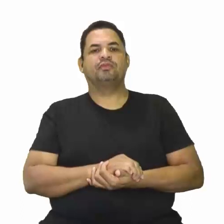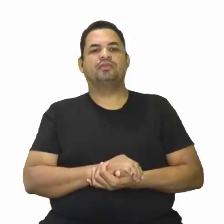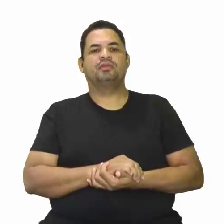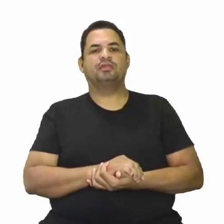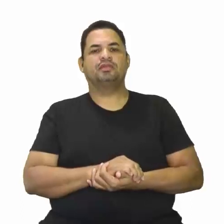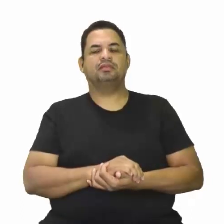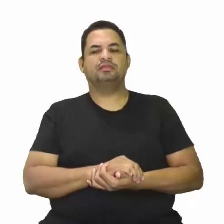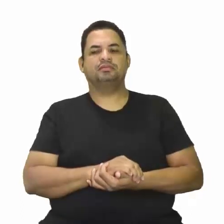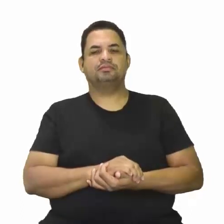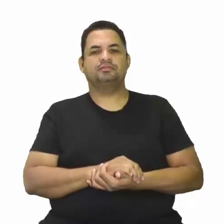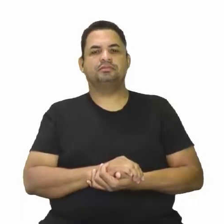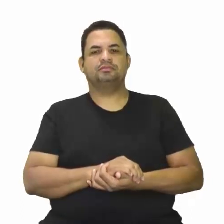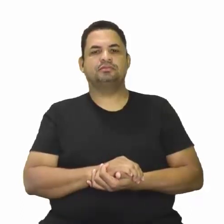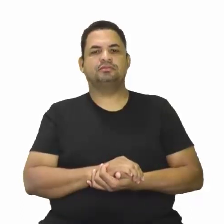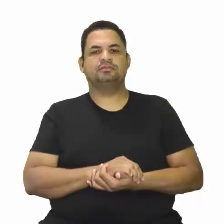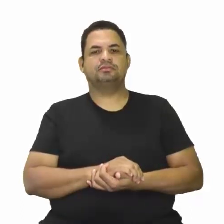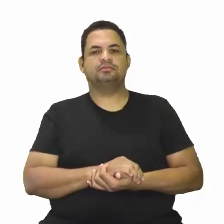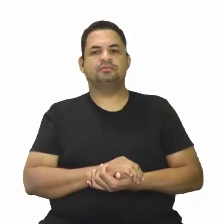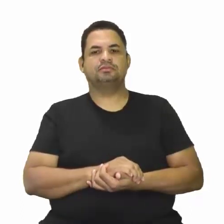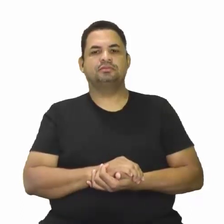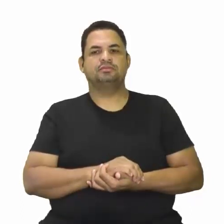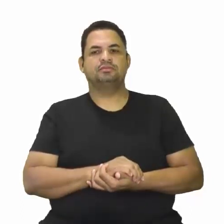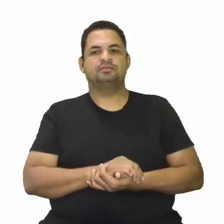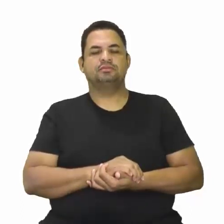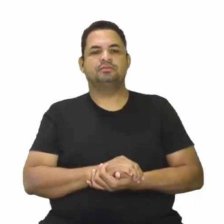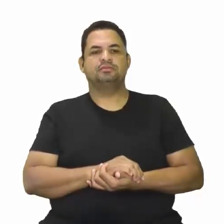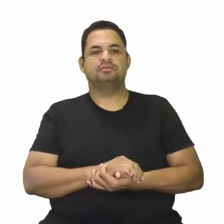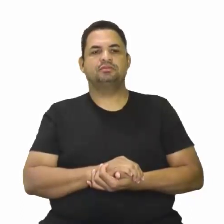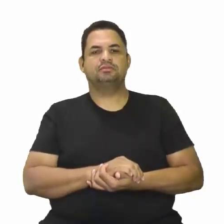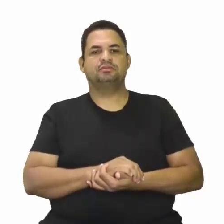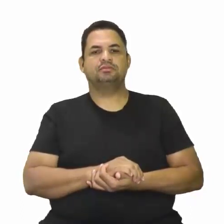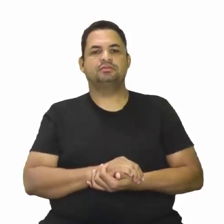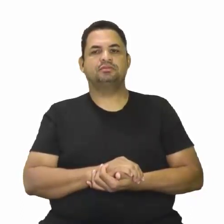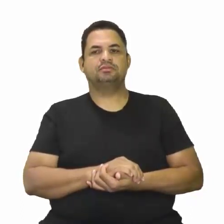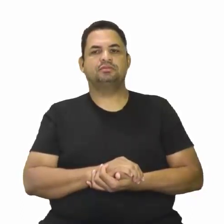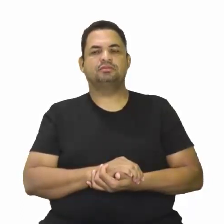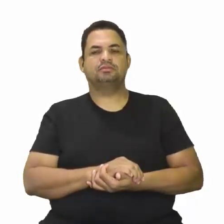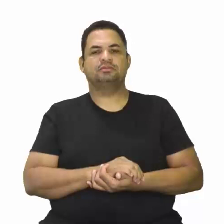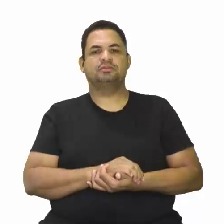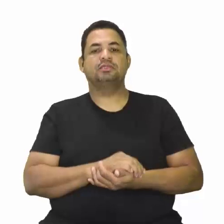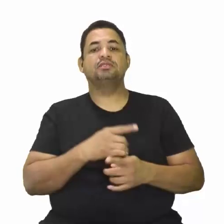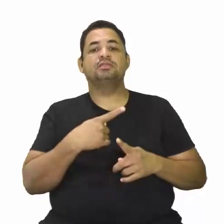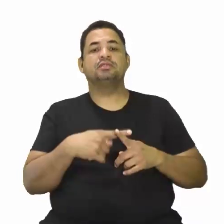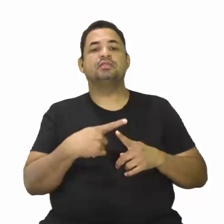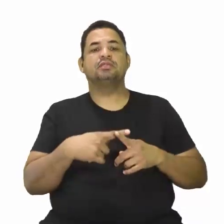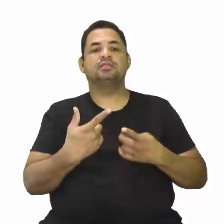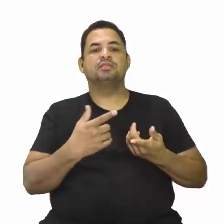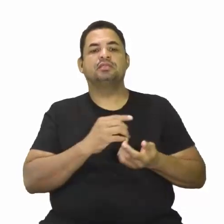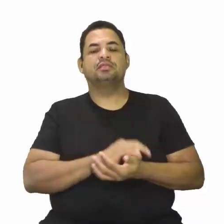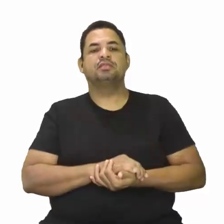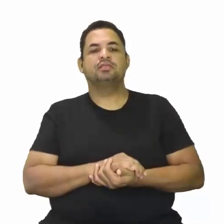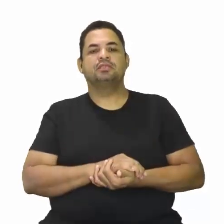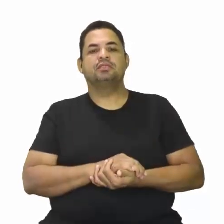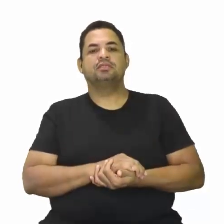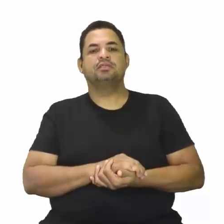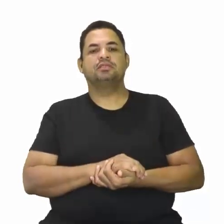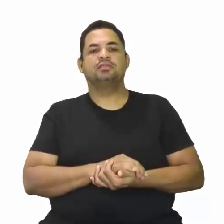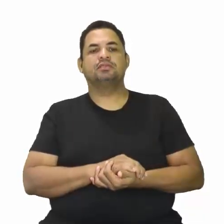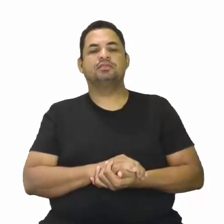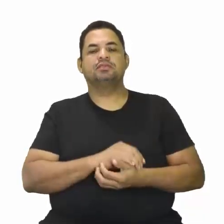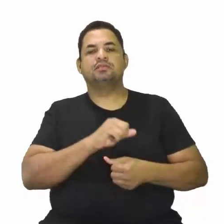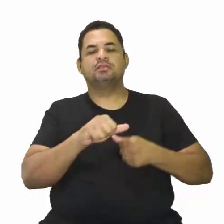o porquê da pergunta. Esse porquê aqui é um porquê que ele